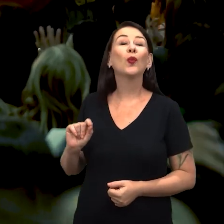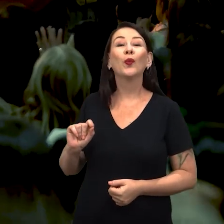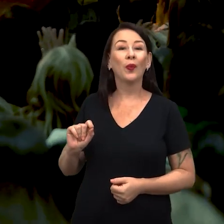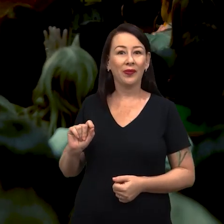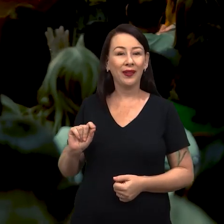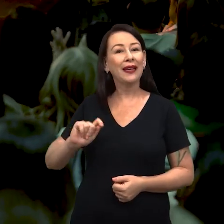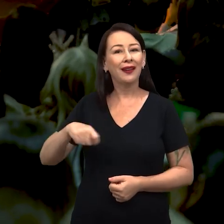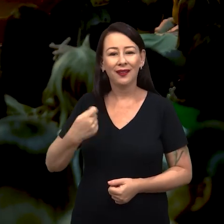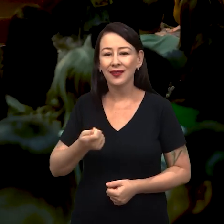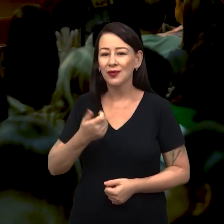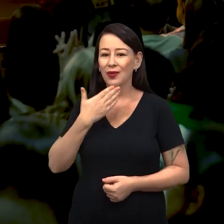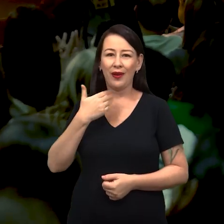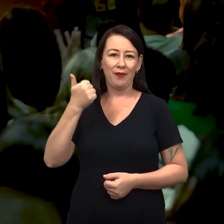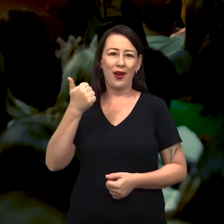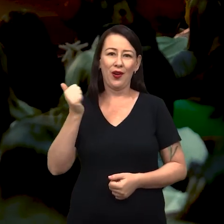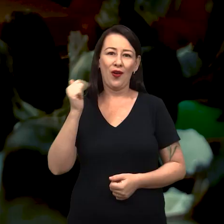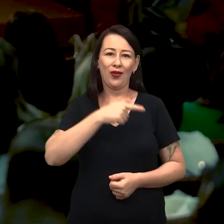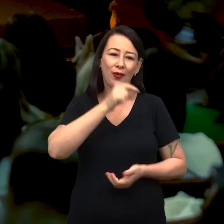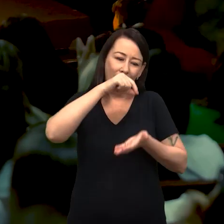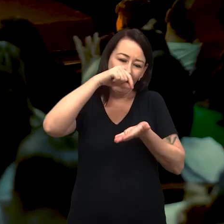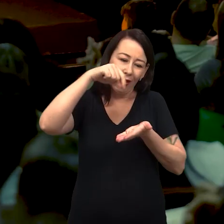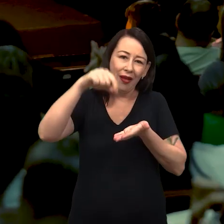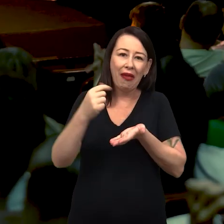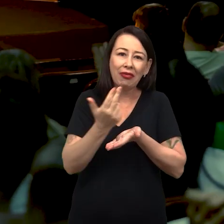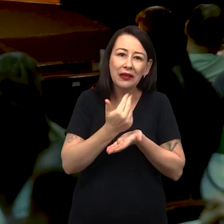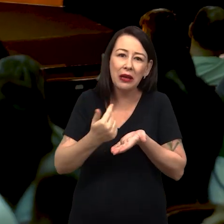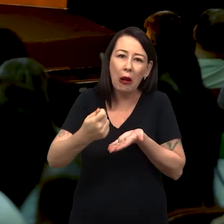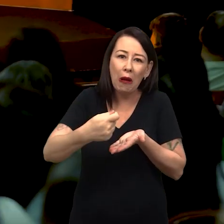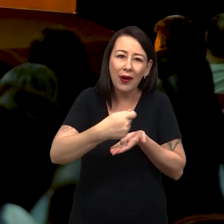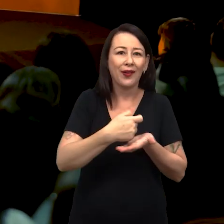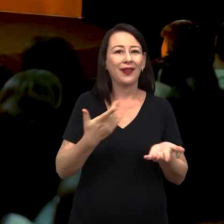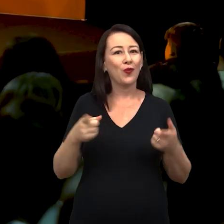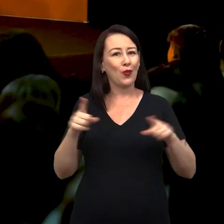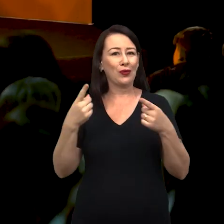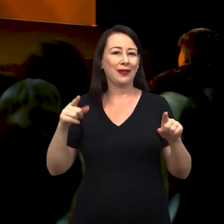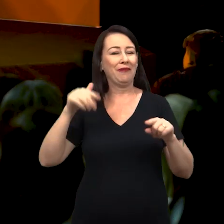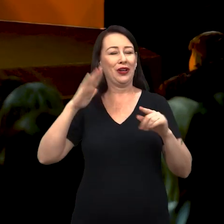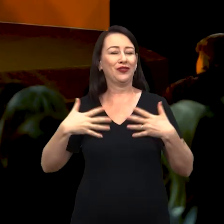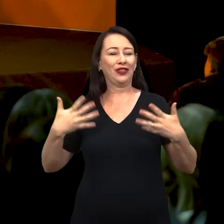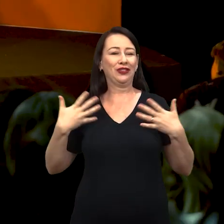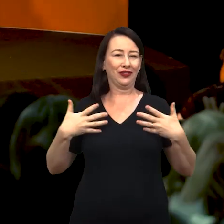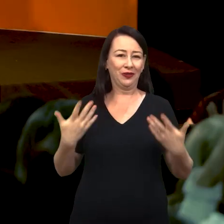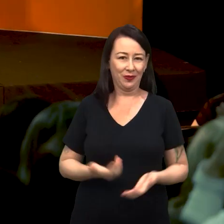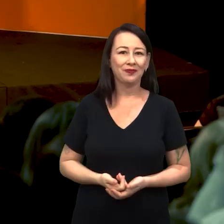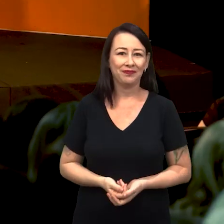Isso aqui, ó, é muito melhor do que pontilhado, mais divertido.